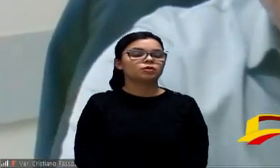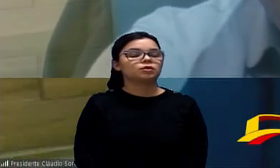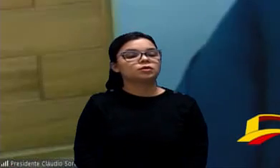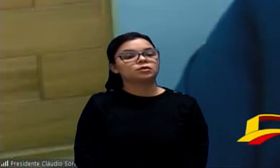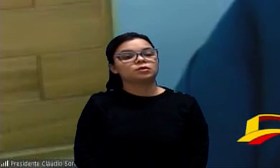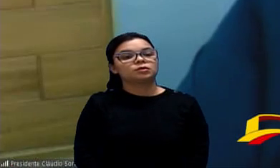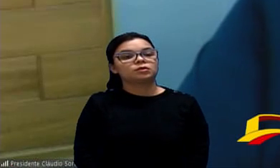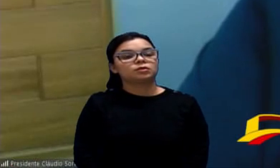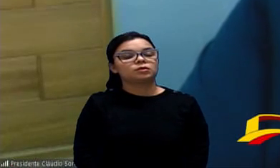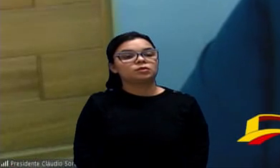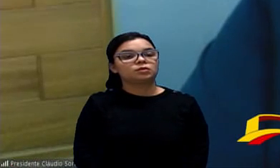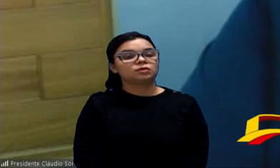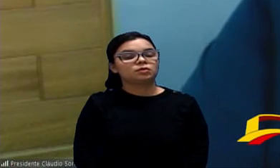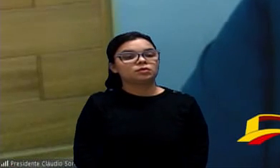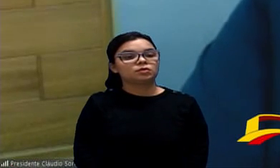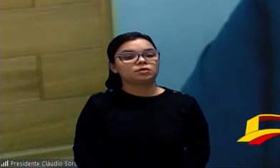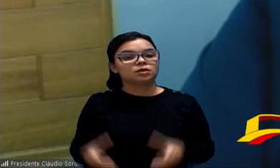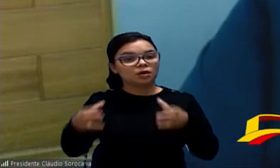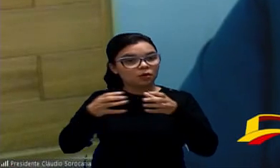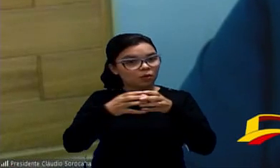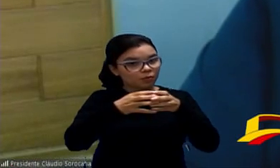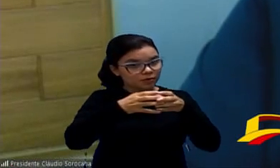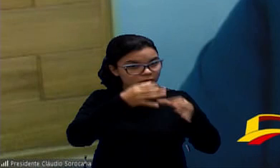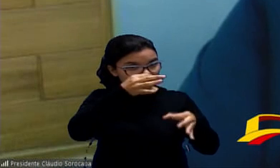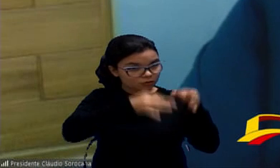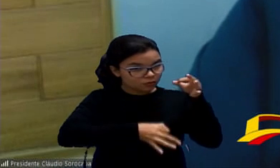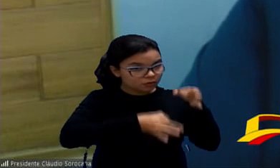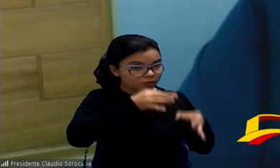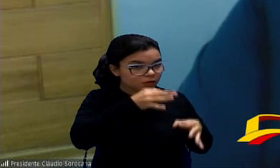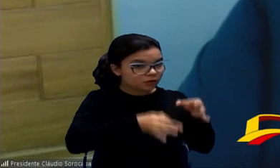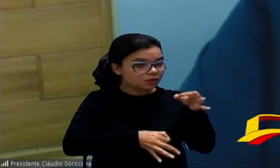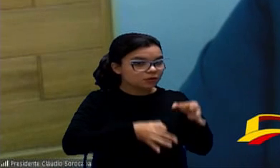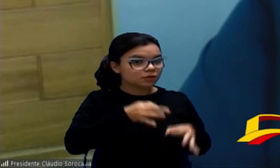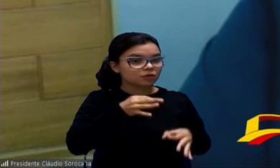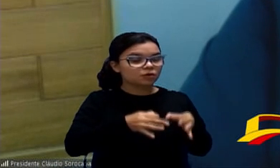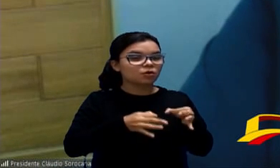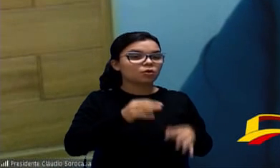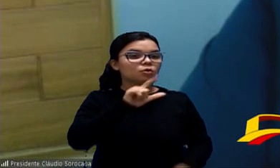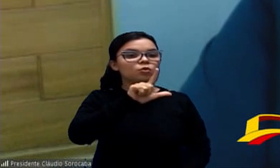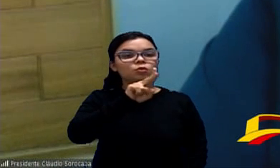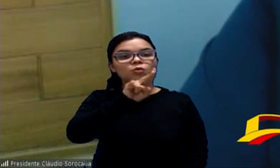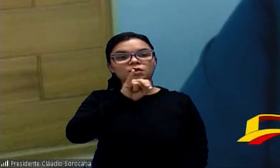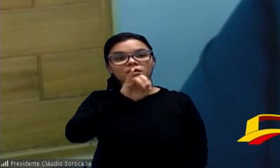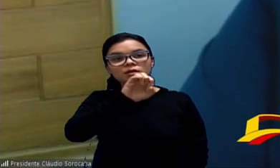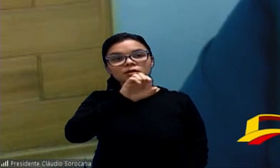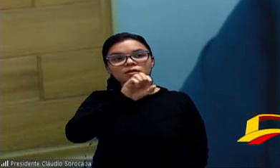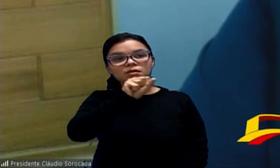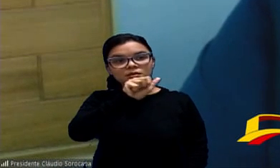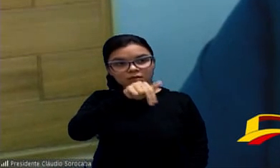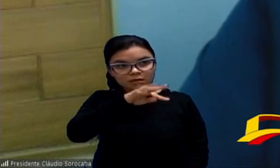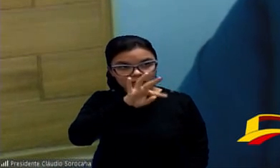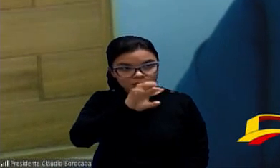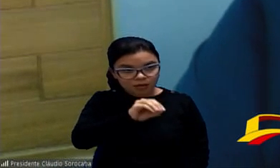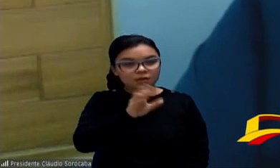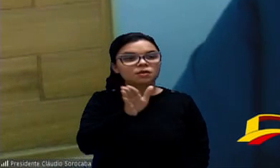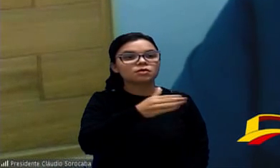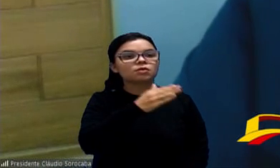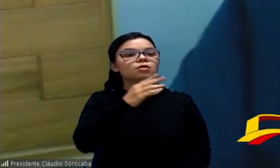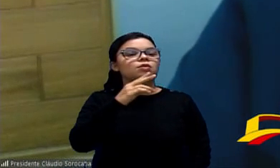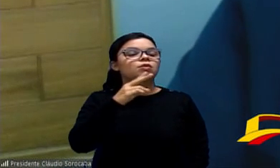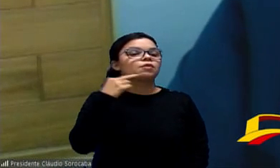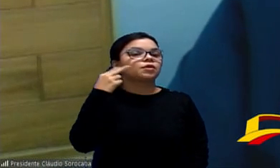E a Comissão de Justiça, ela está aí na casa, Luiz Santo, o vereador